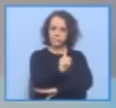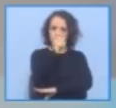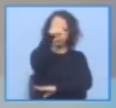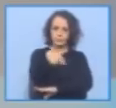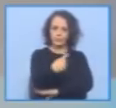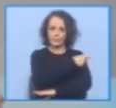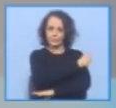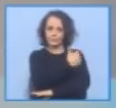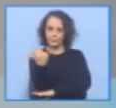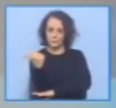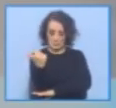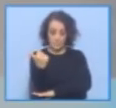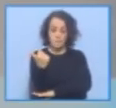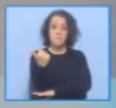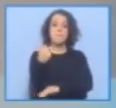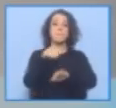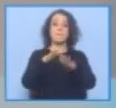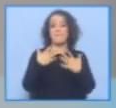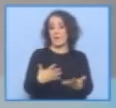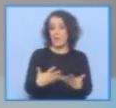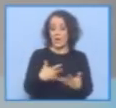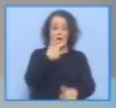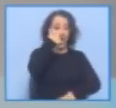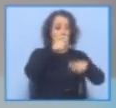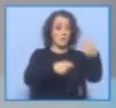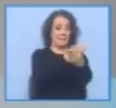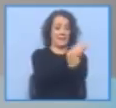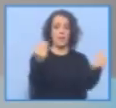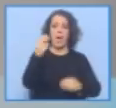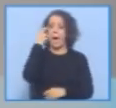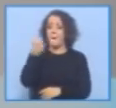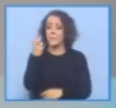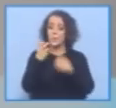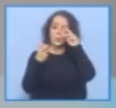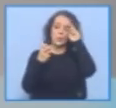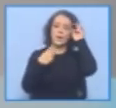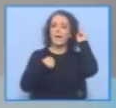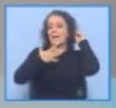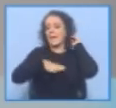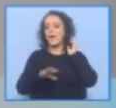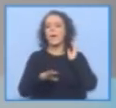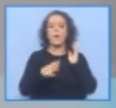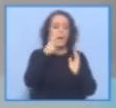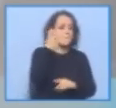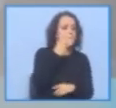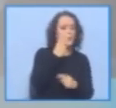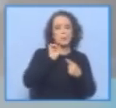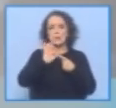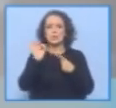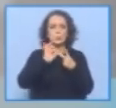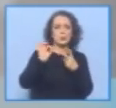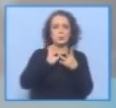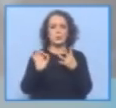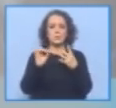Hoje em dia, e estas pessoas que andam em busca de muita coisa, não é? Hoje anda-se em busca de muita coisa e pelo